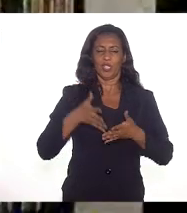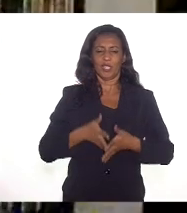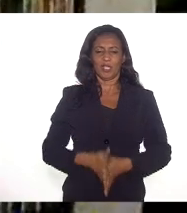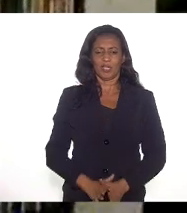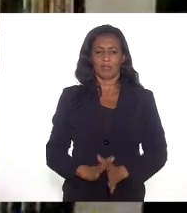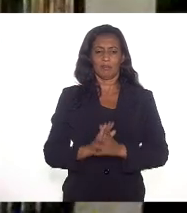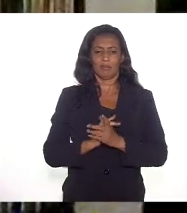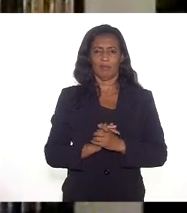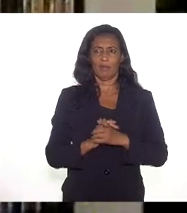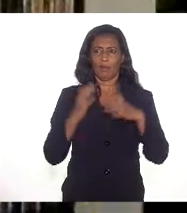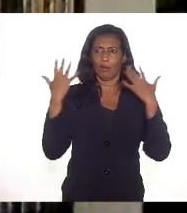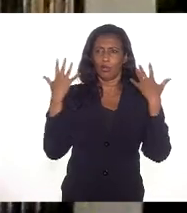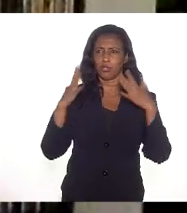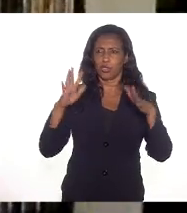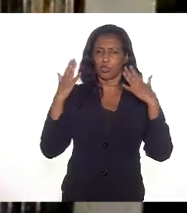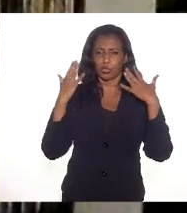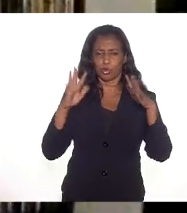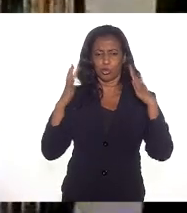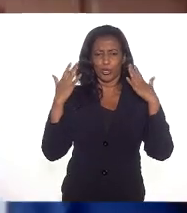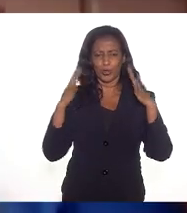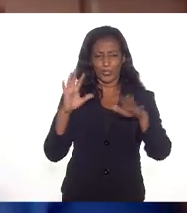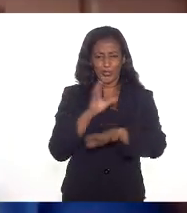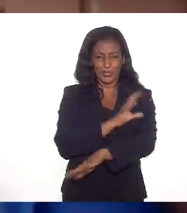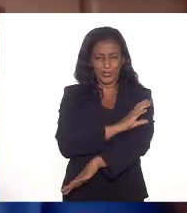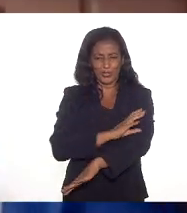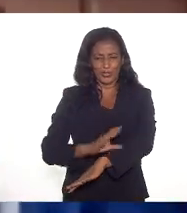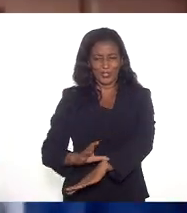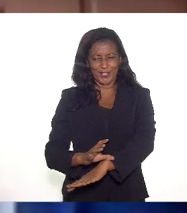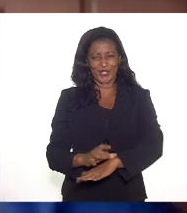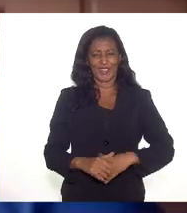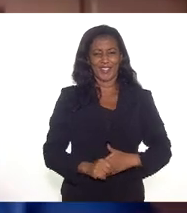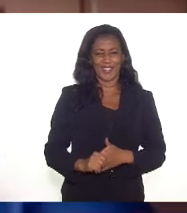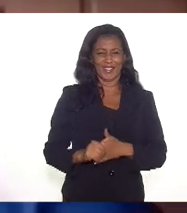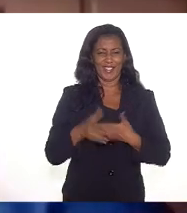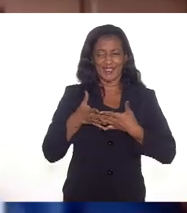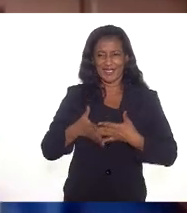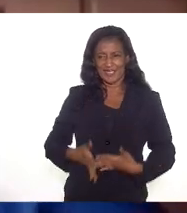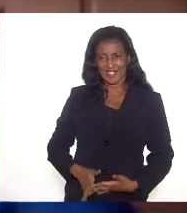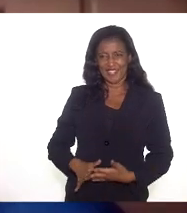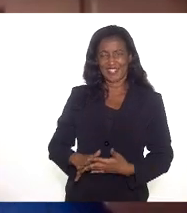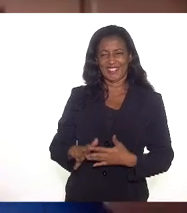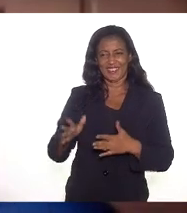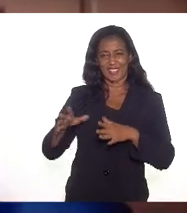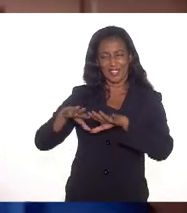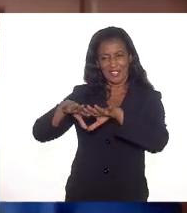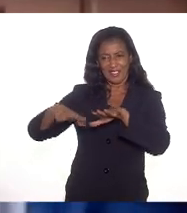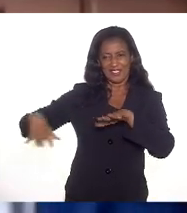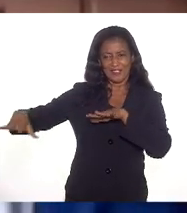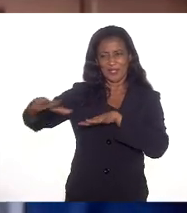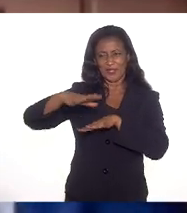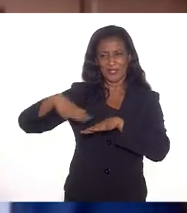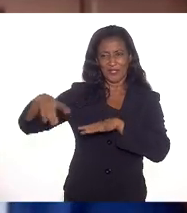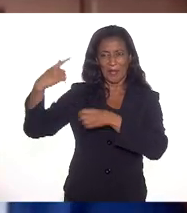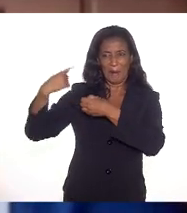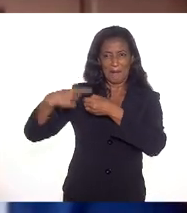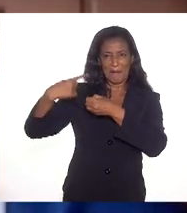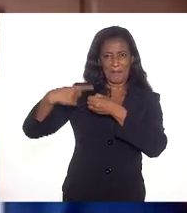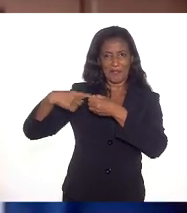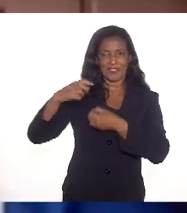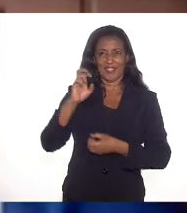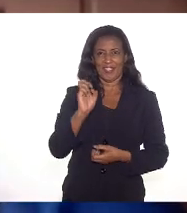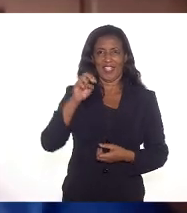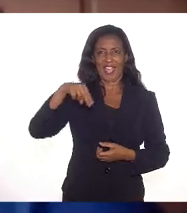bem, parabéns! Pela cultura, nascida na periferia aqui do nosso estado do Rio de Janeiro, no bairro do Engenho de